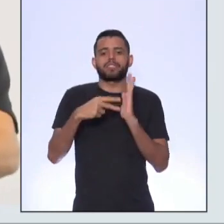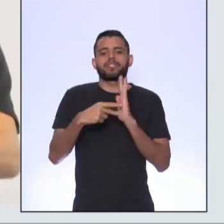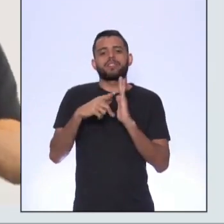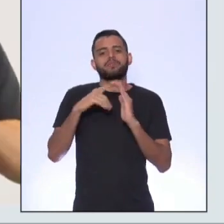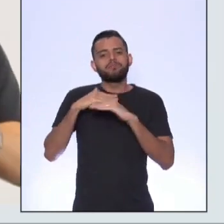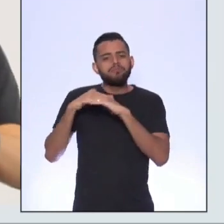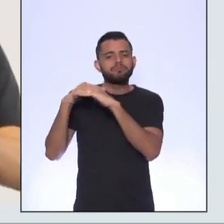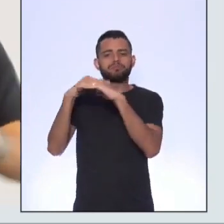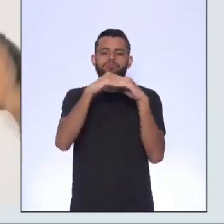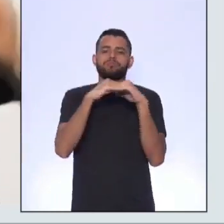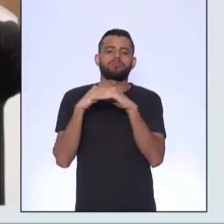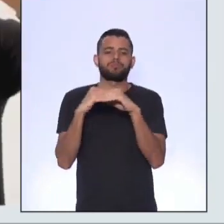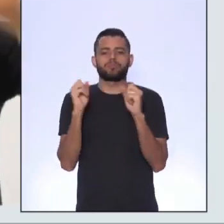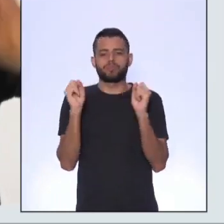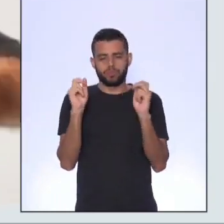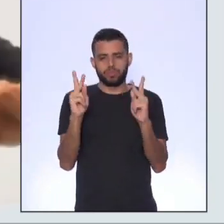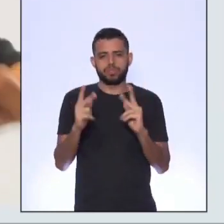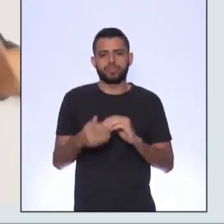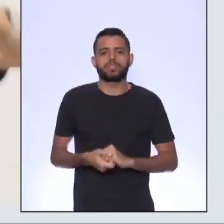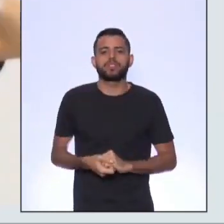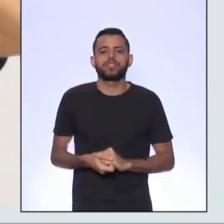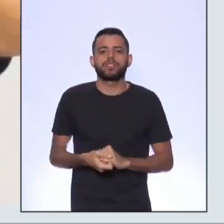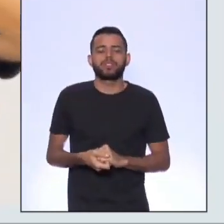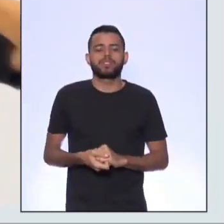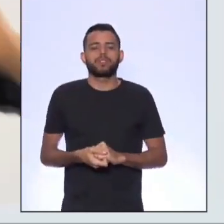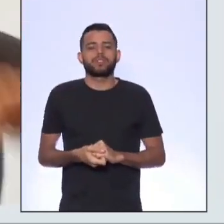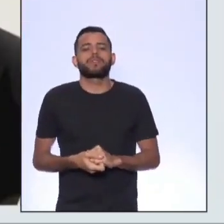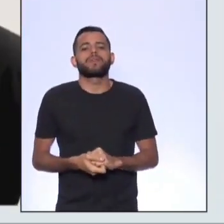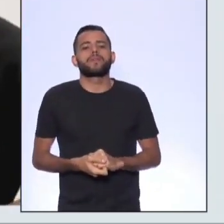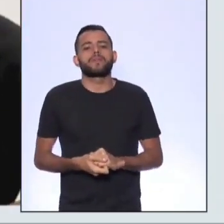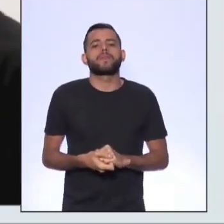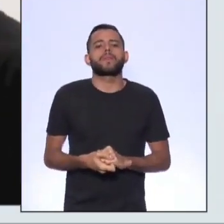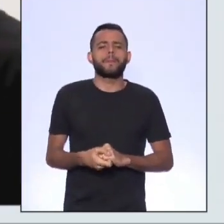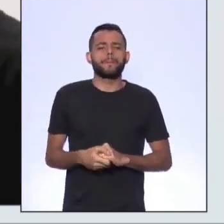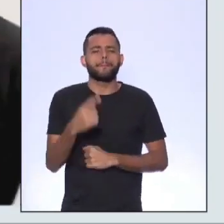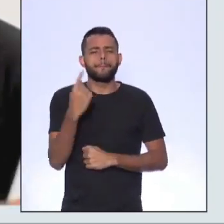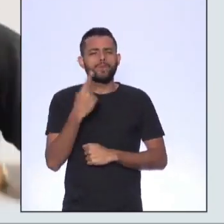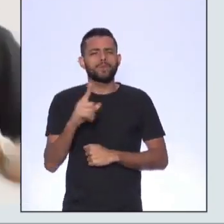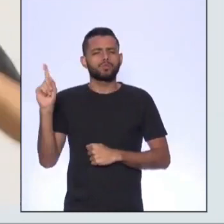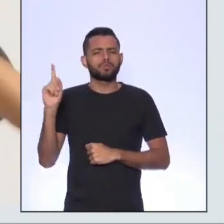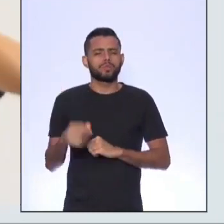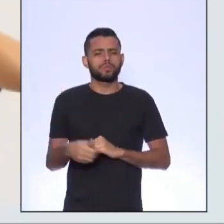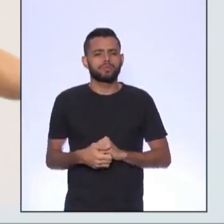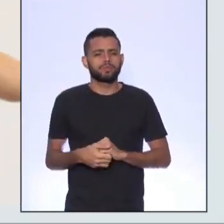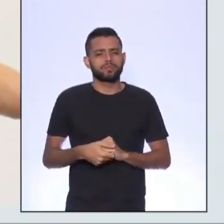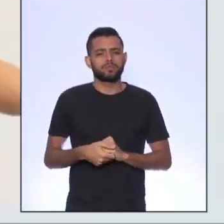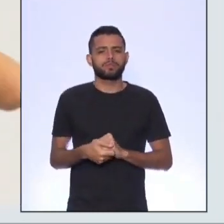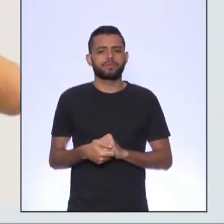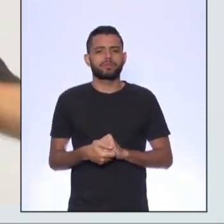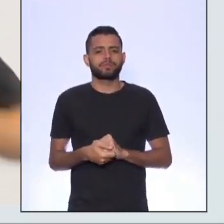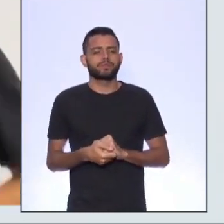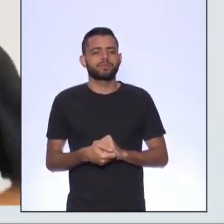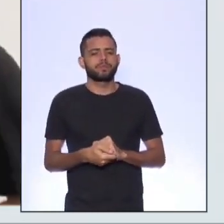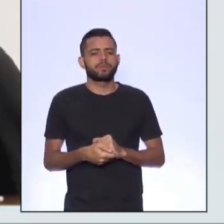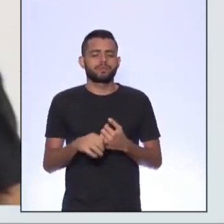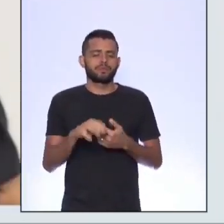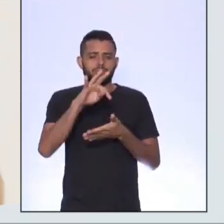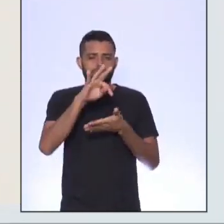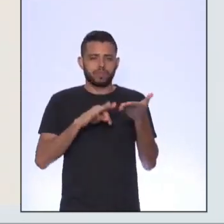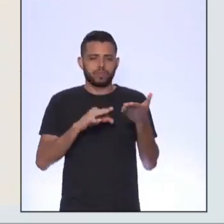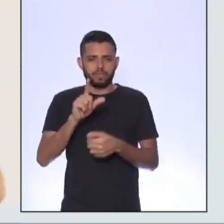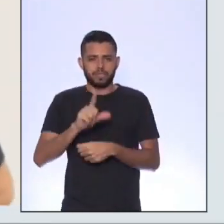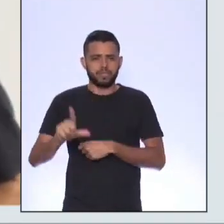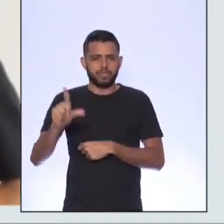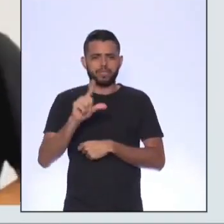universal. Beleza? E, finalmente, uma última diferença. No texto literário, nós